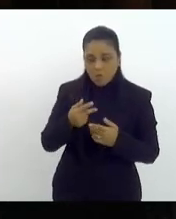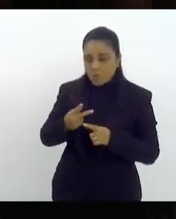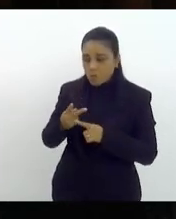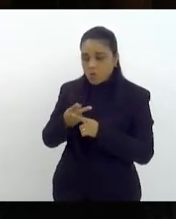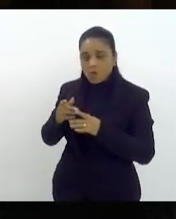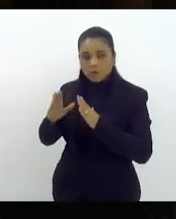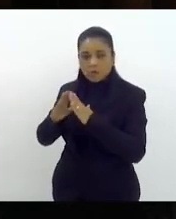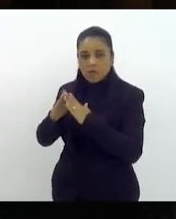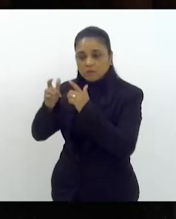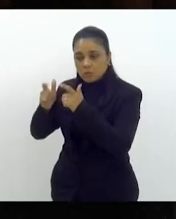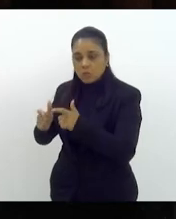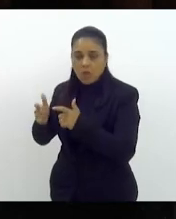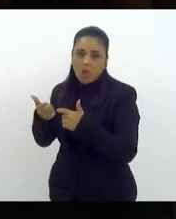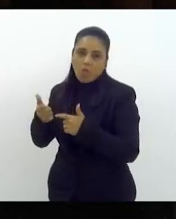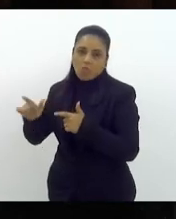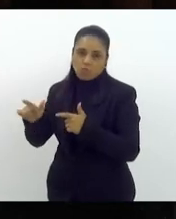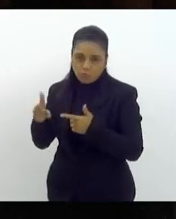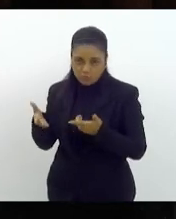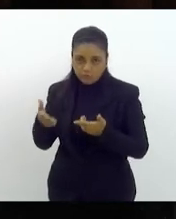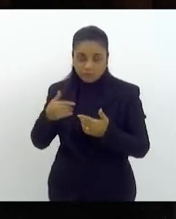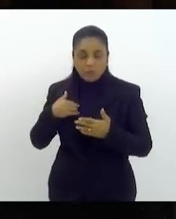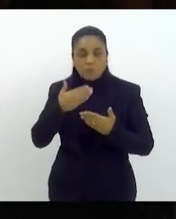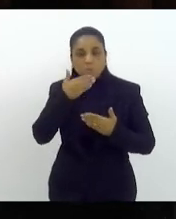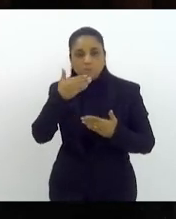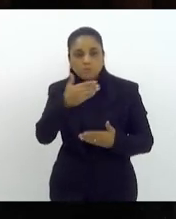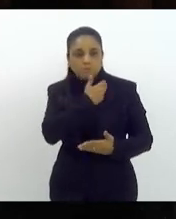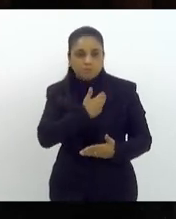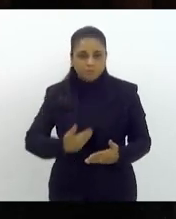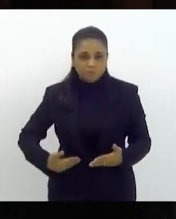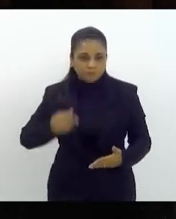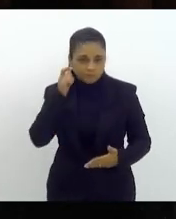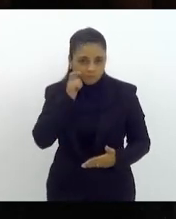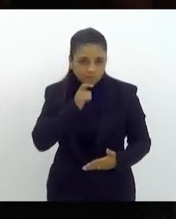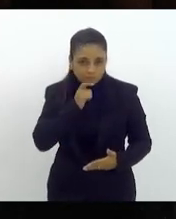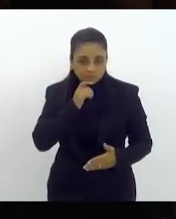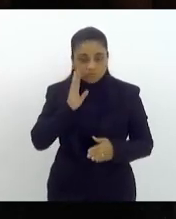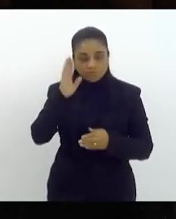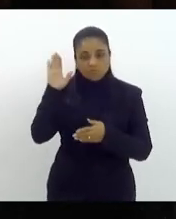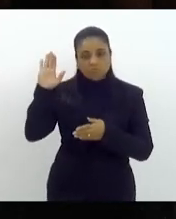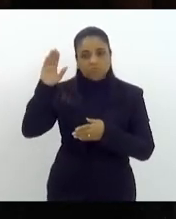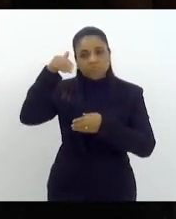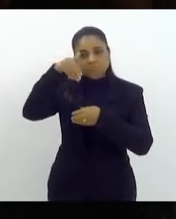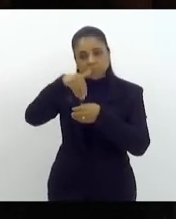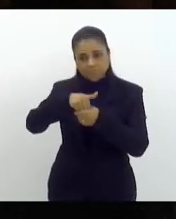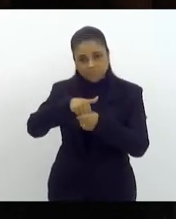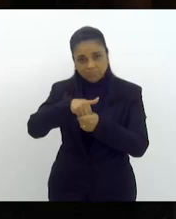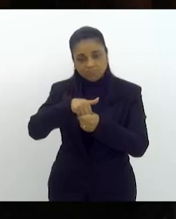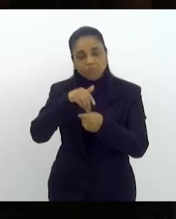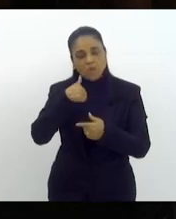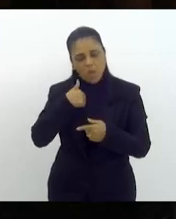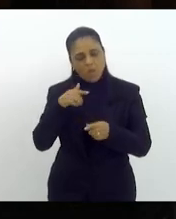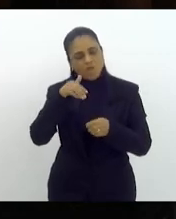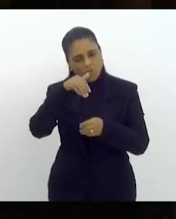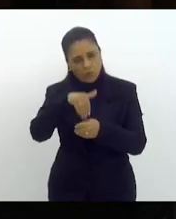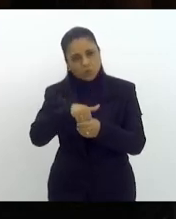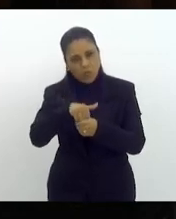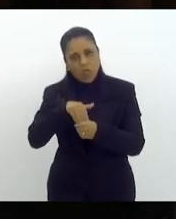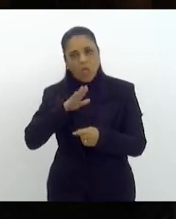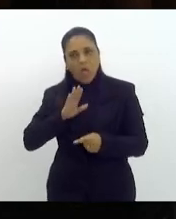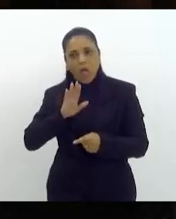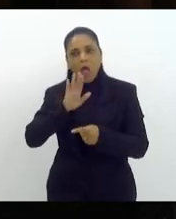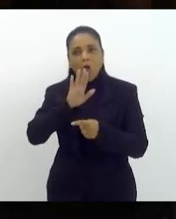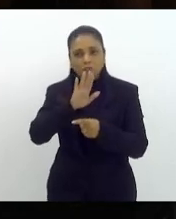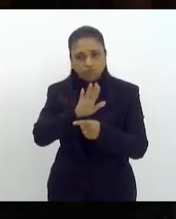Castro Governador que foi eleito no primeiro turno e que eu votei e que ajudei